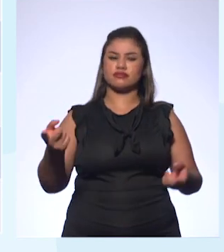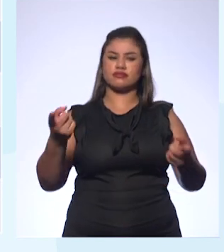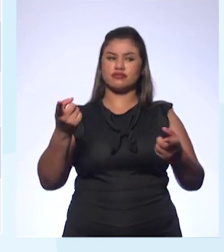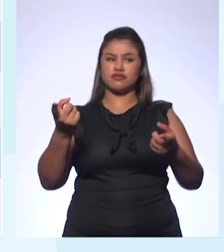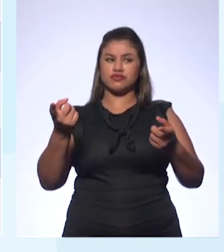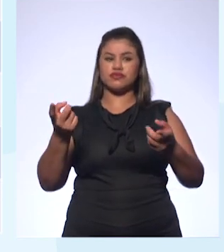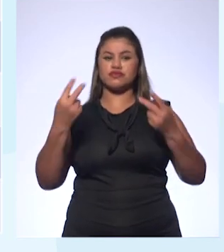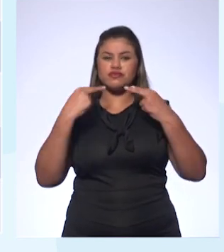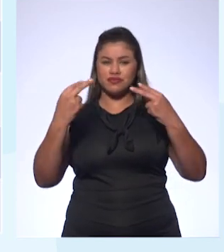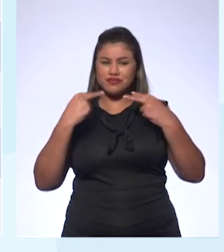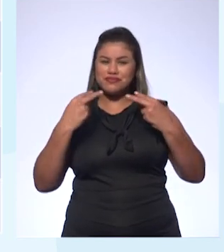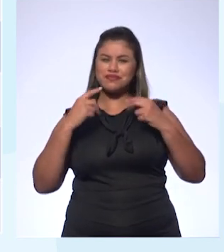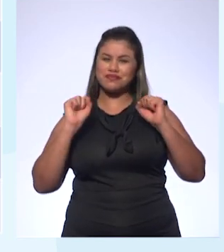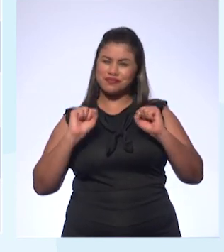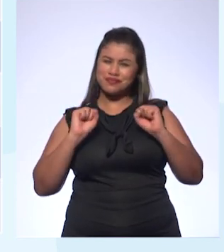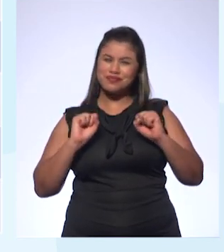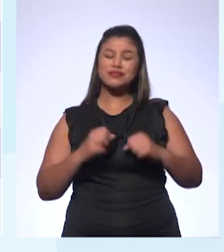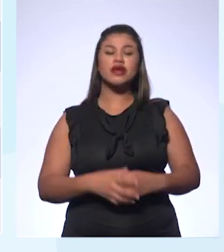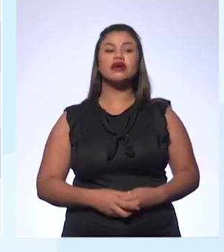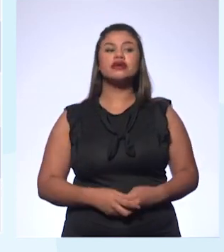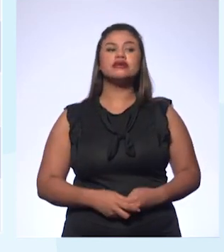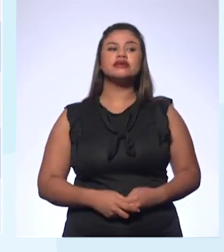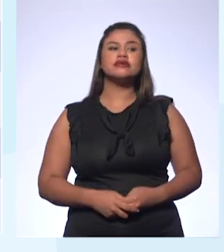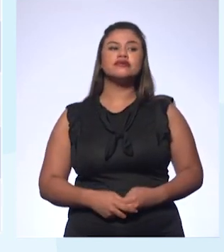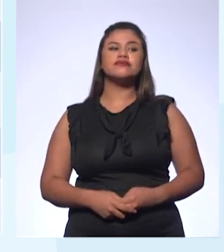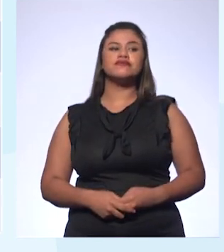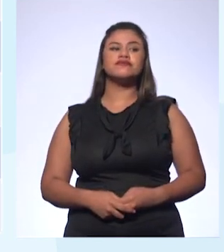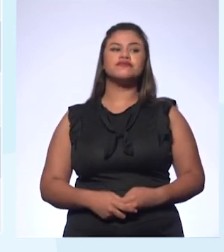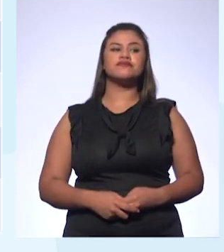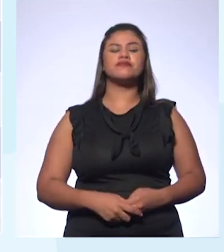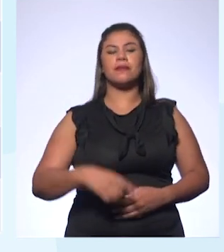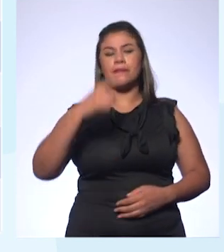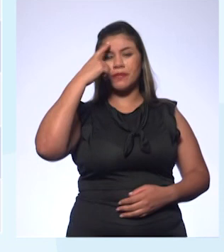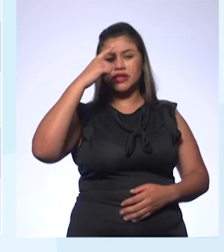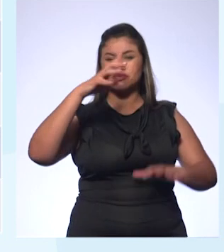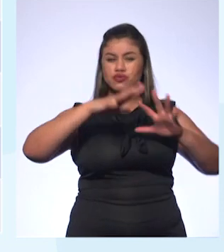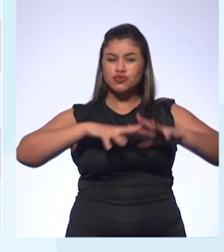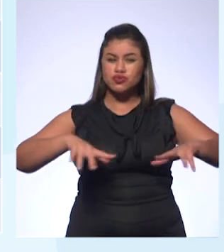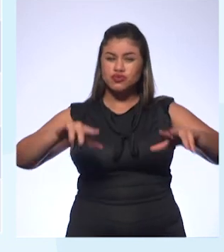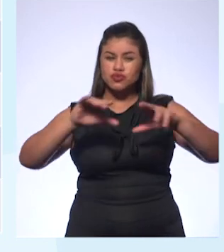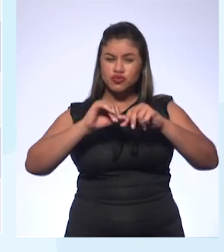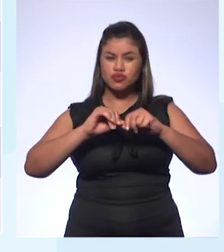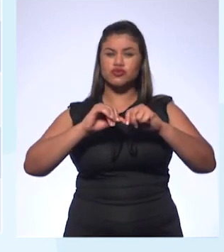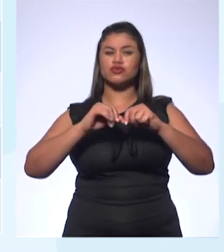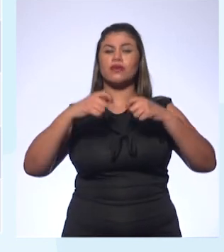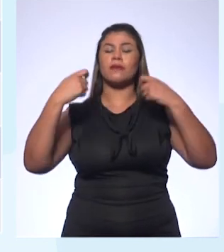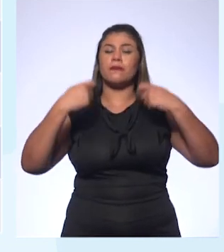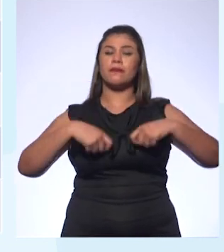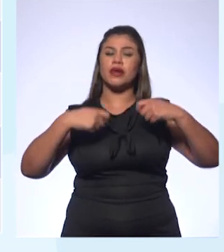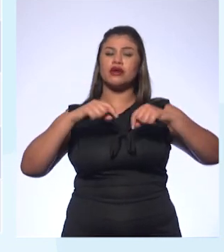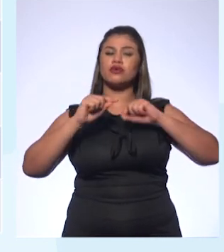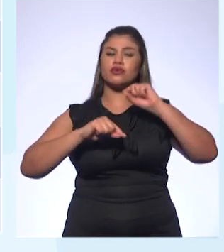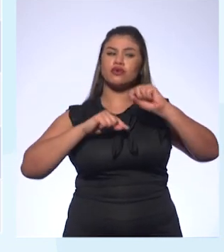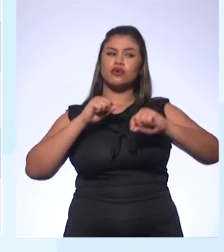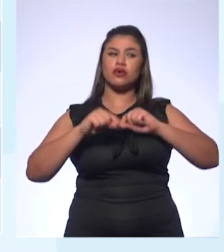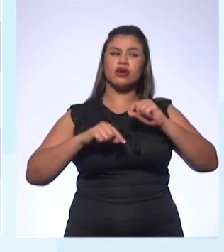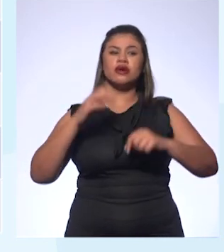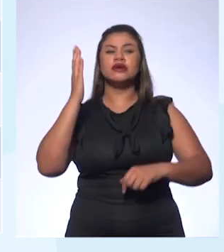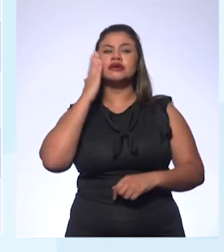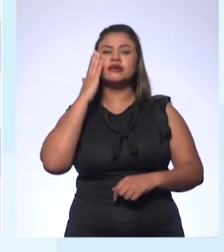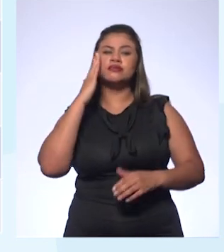Para eu ter essa notícia toda completa, eu preciso saber quais são aí